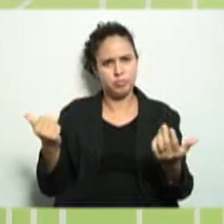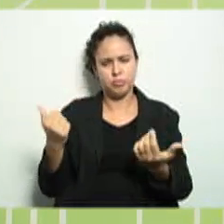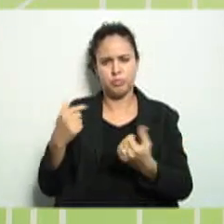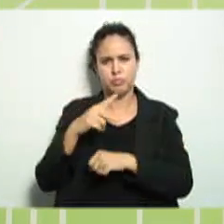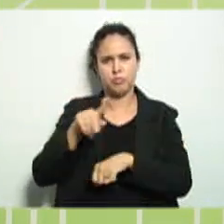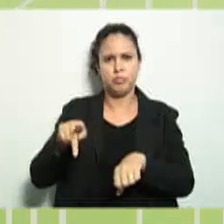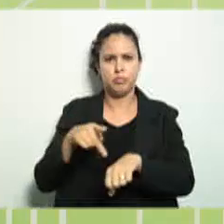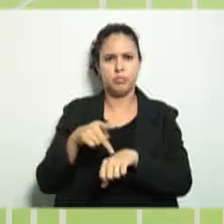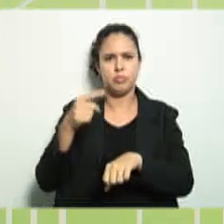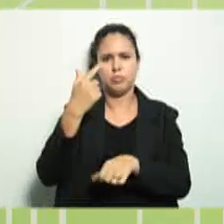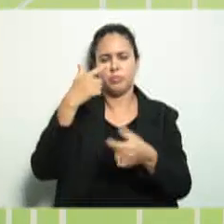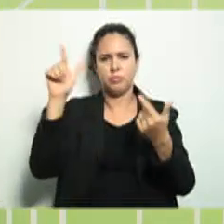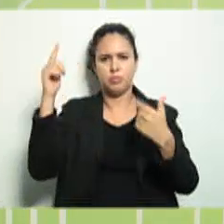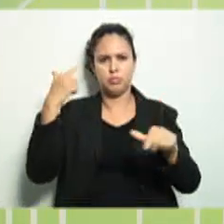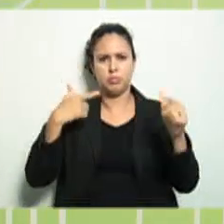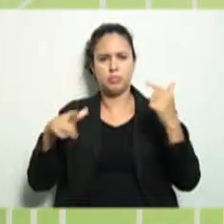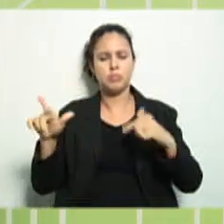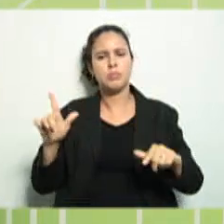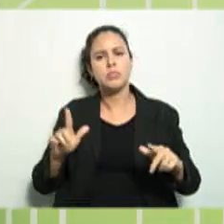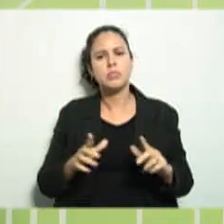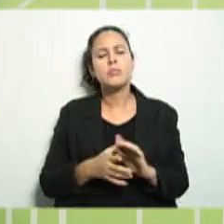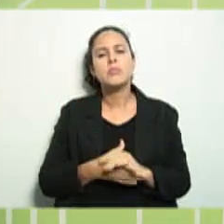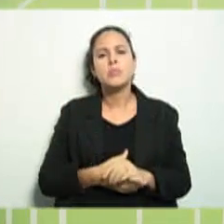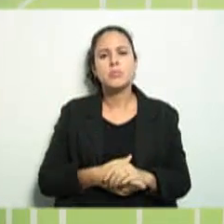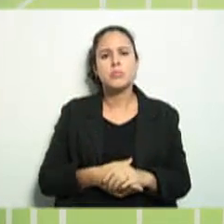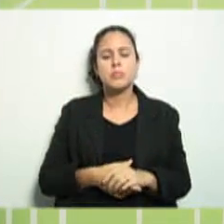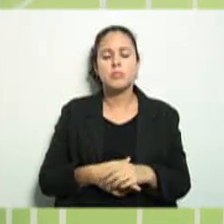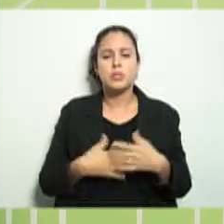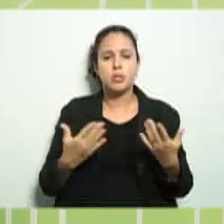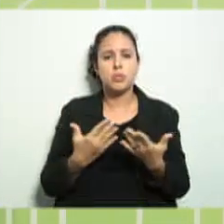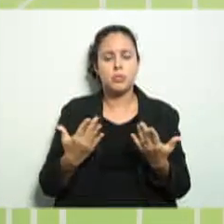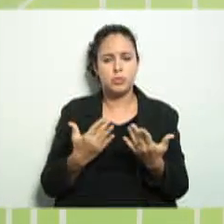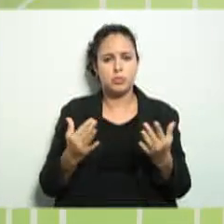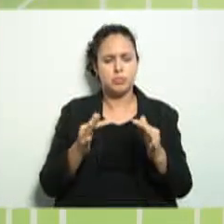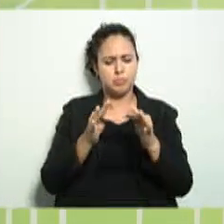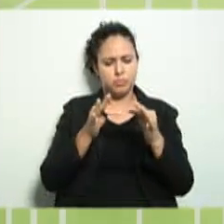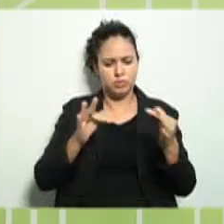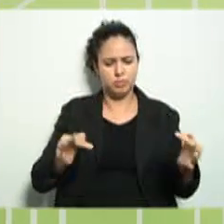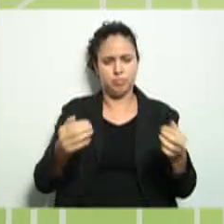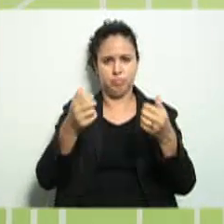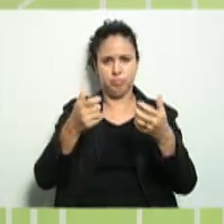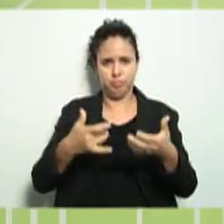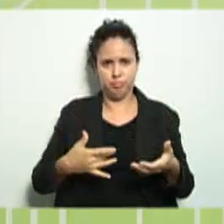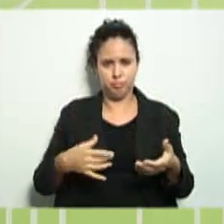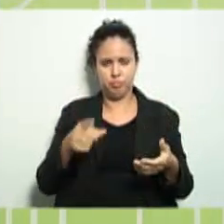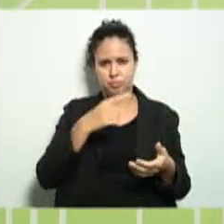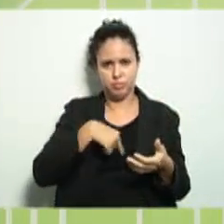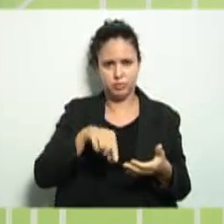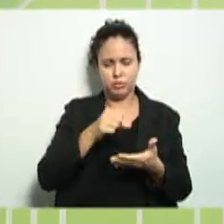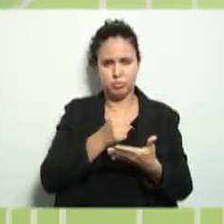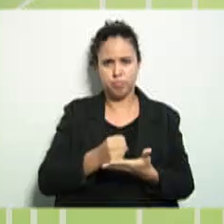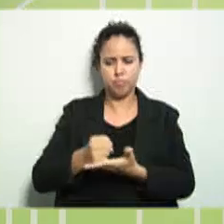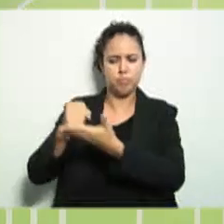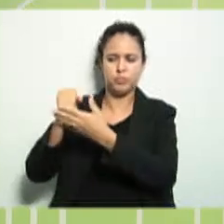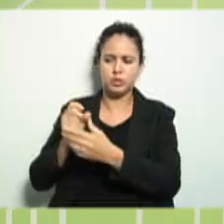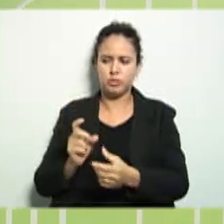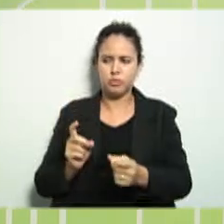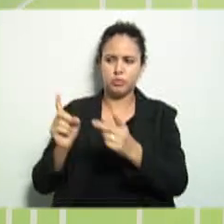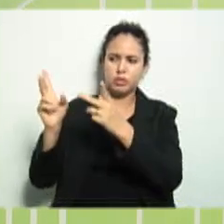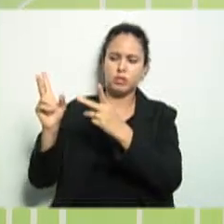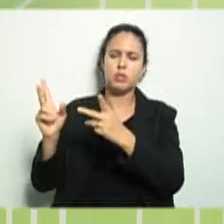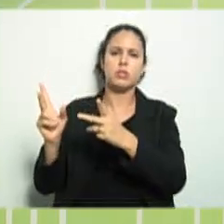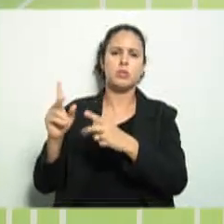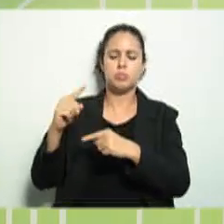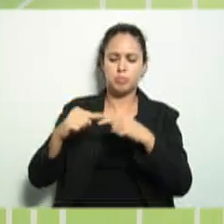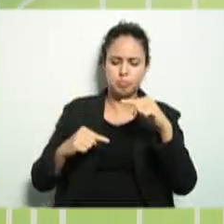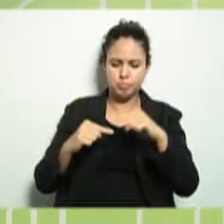das exportações para o Estado? De uma forma bem simples, nós exportamos produtos que nós produzimos muito bem